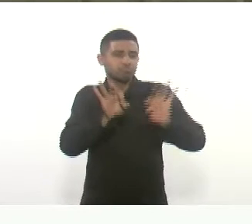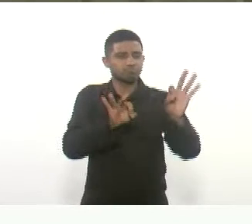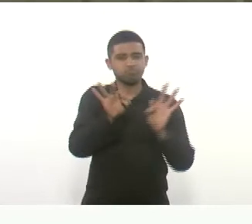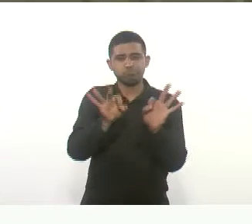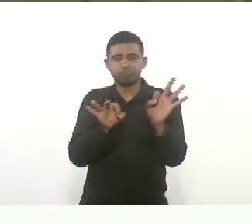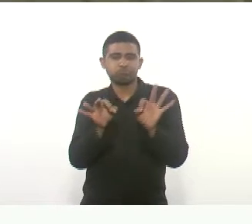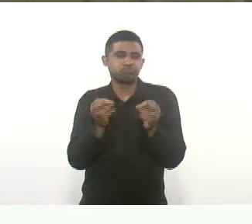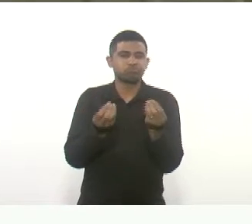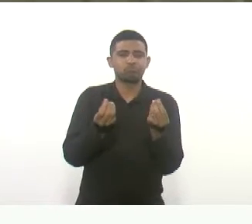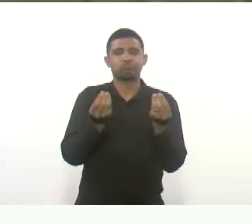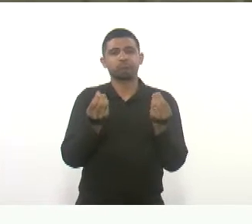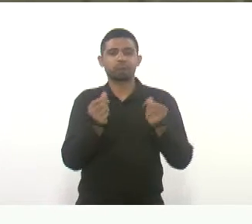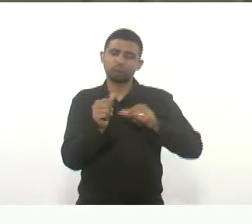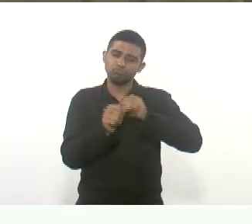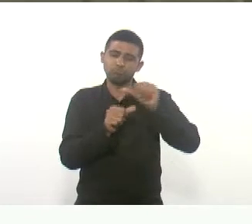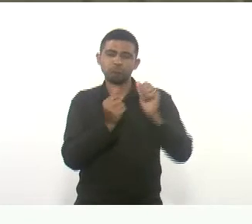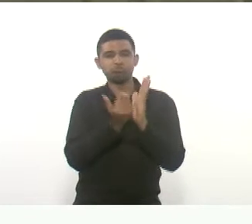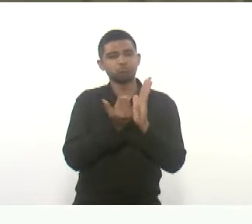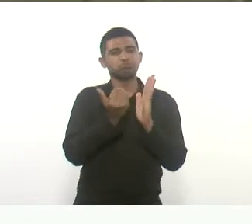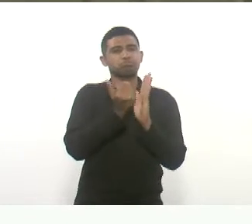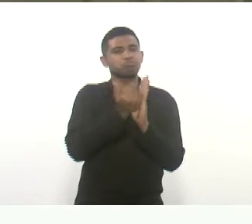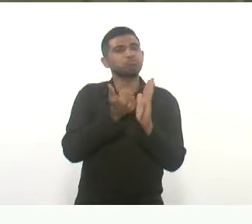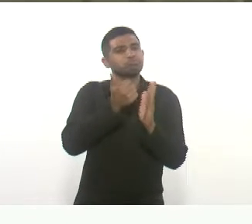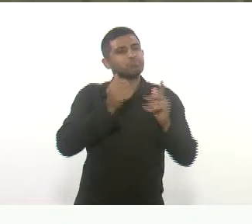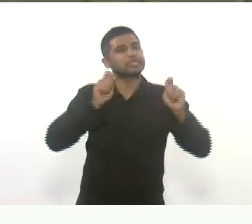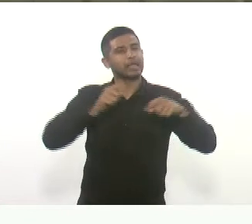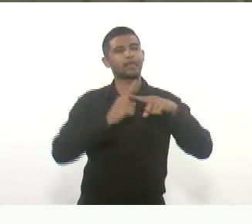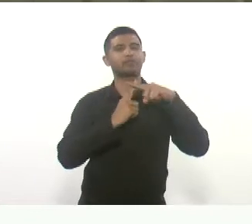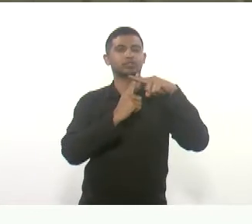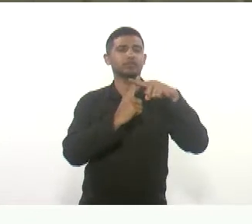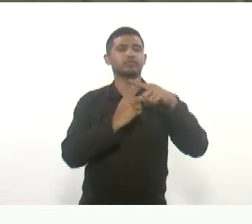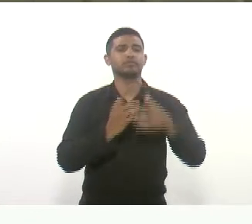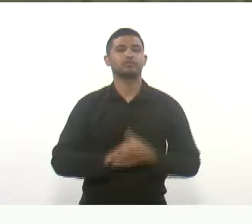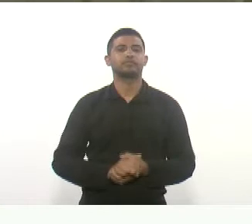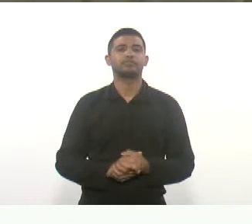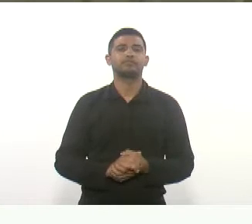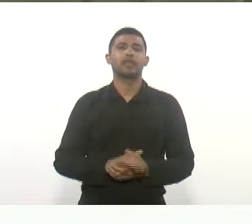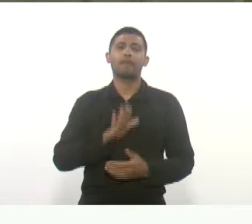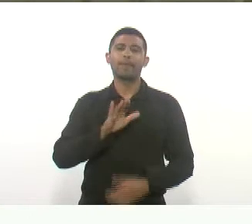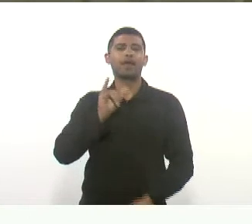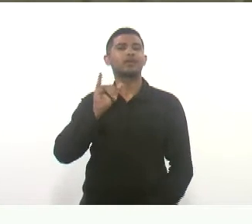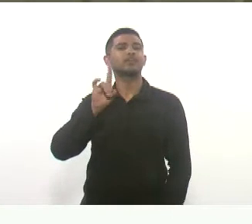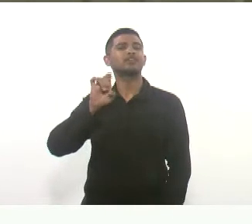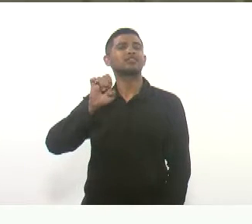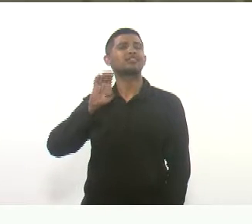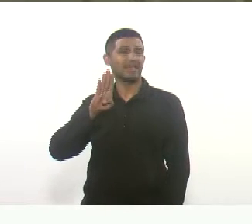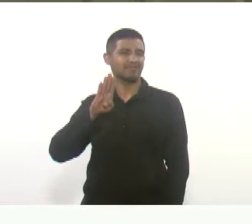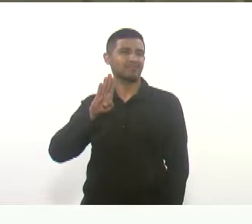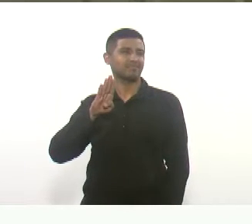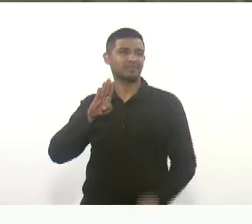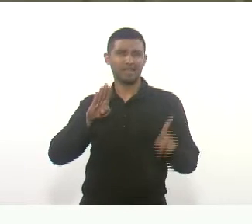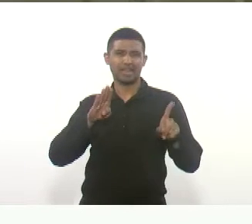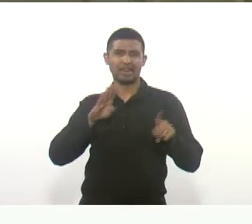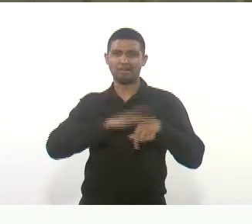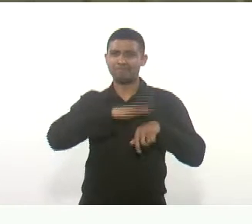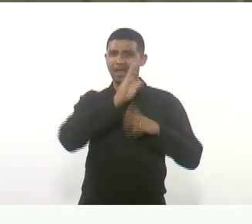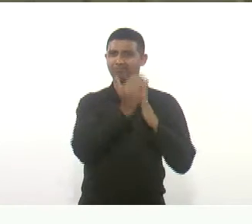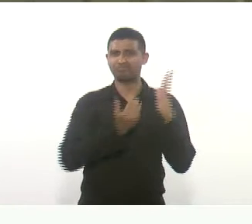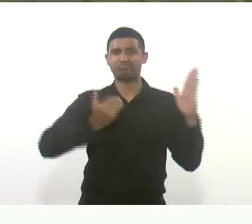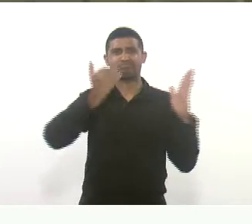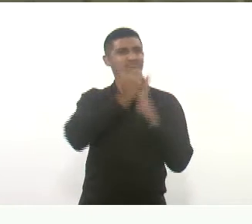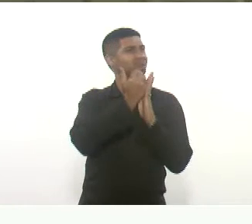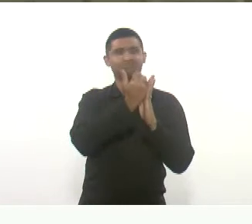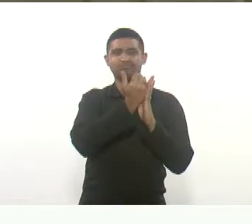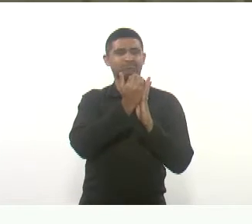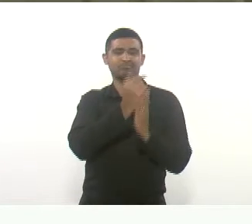correlação para ser um pouco maior, para ser positiva, mas o IDEB dele nem é o mais alto entre os IDEBs do